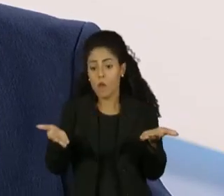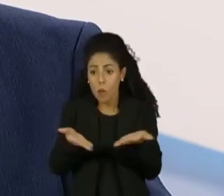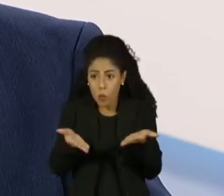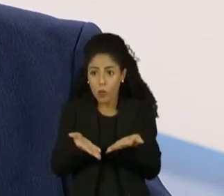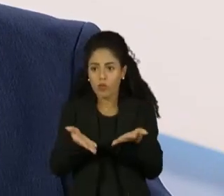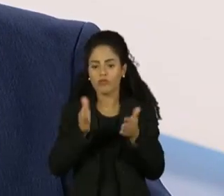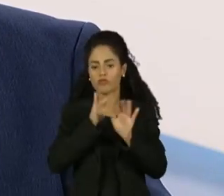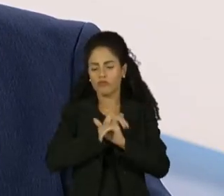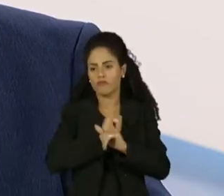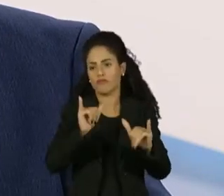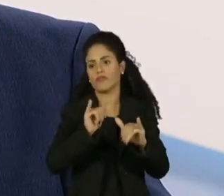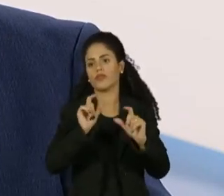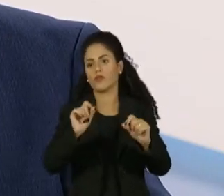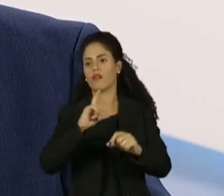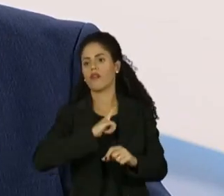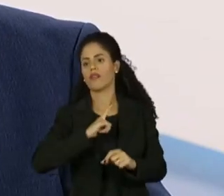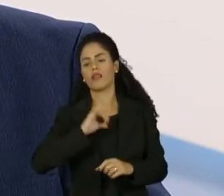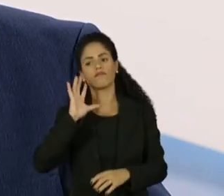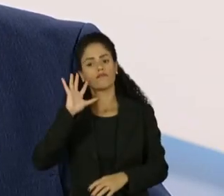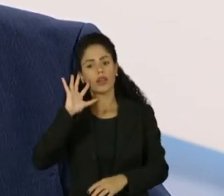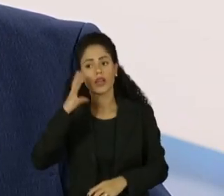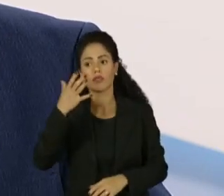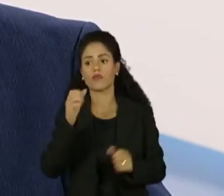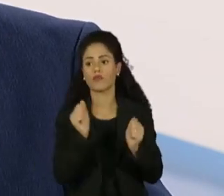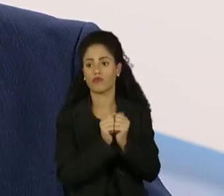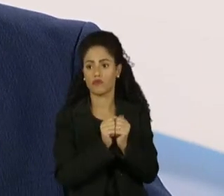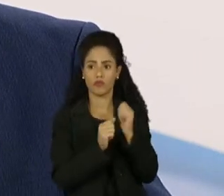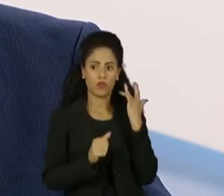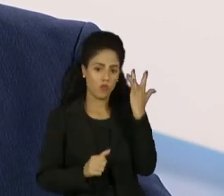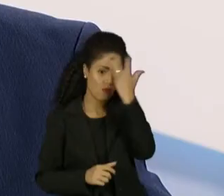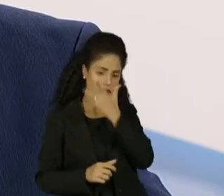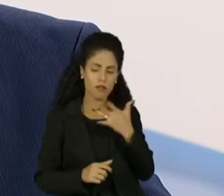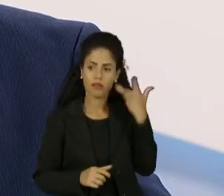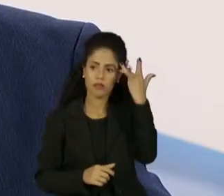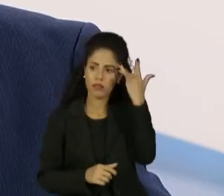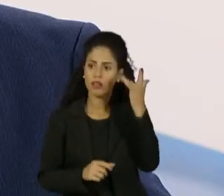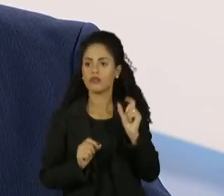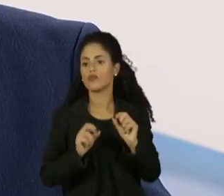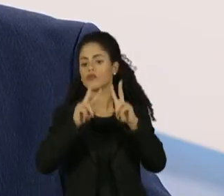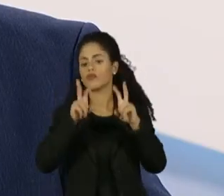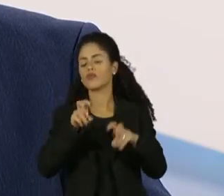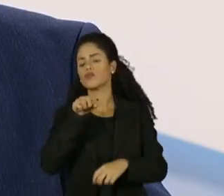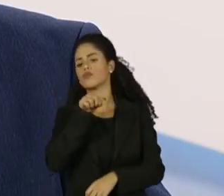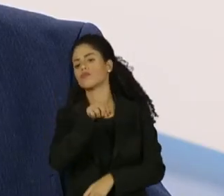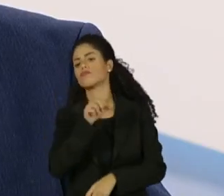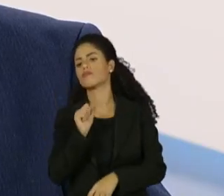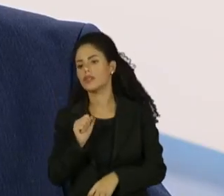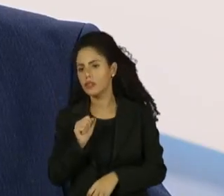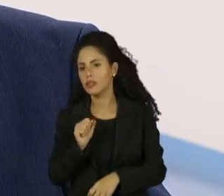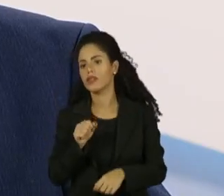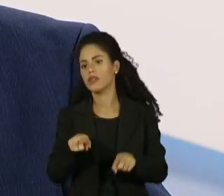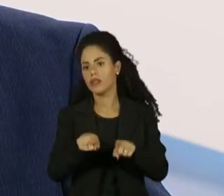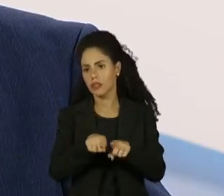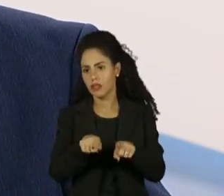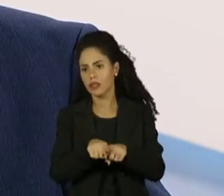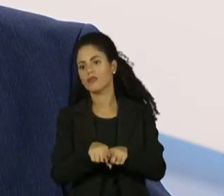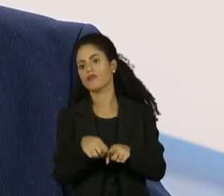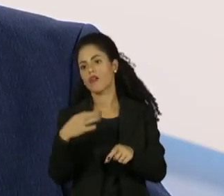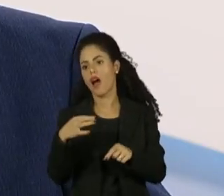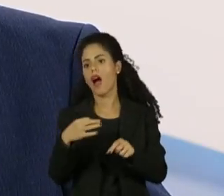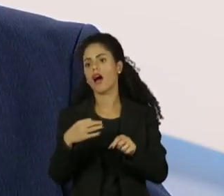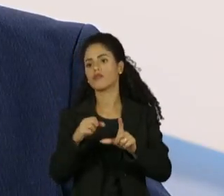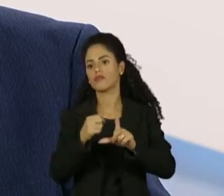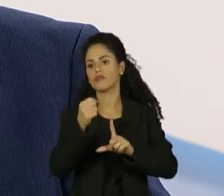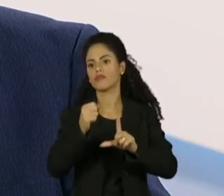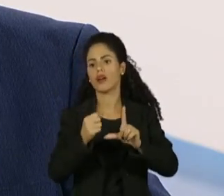hoje que havia acertado com o ministro Haddad que, no que tange a questão das alíquotas previdenciárias